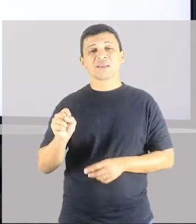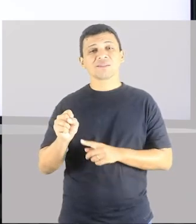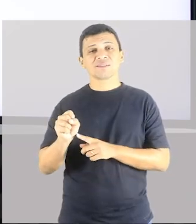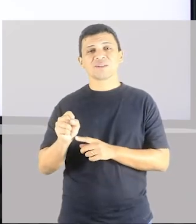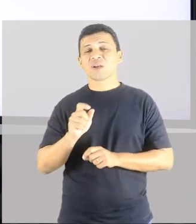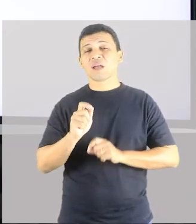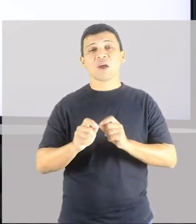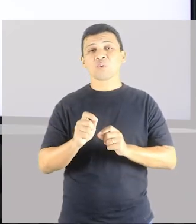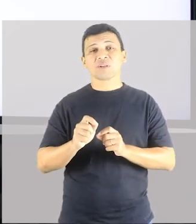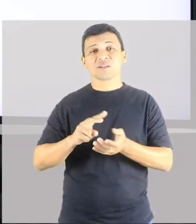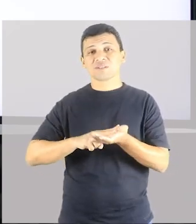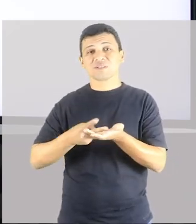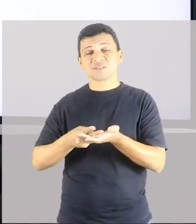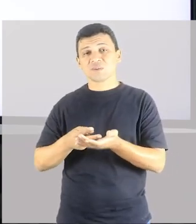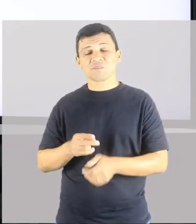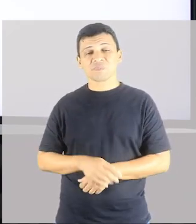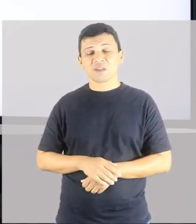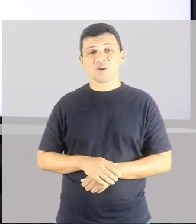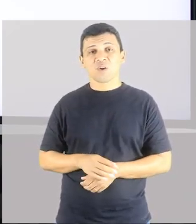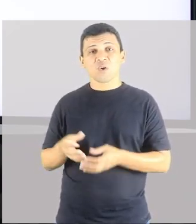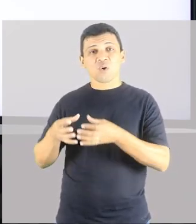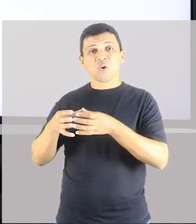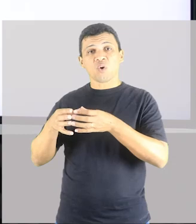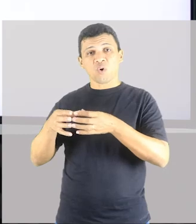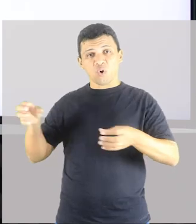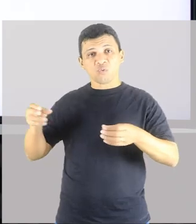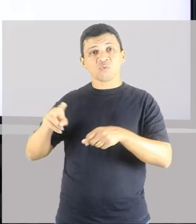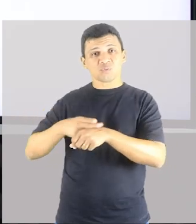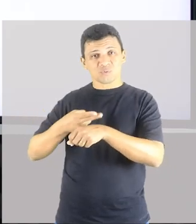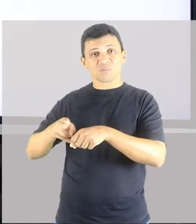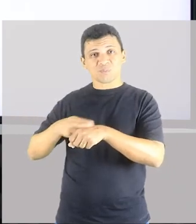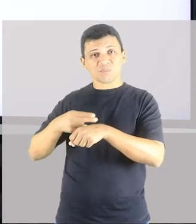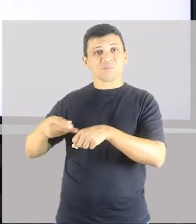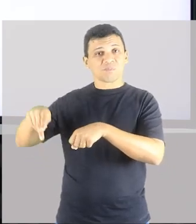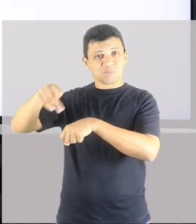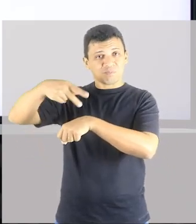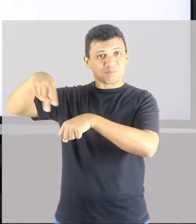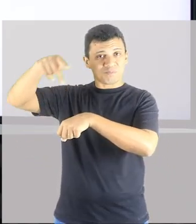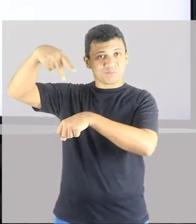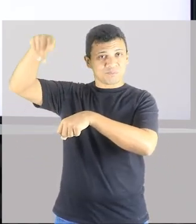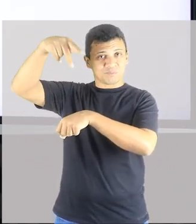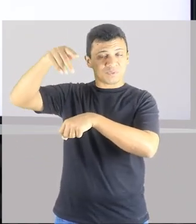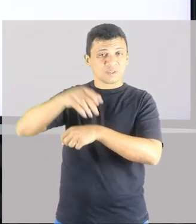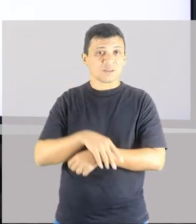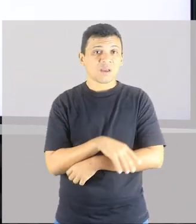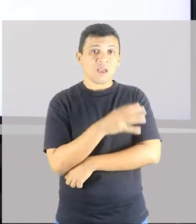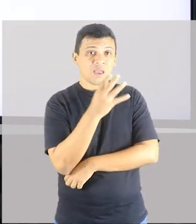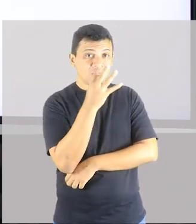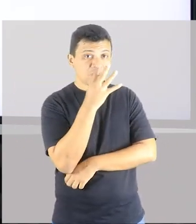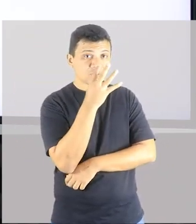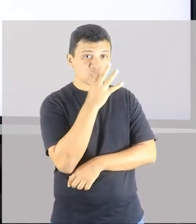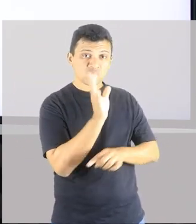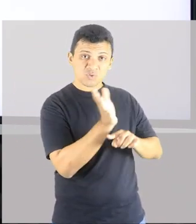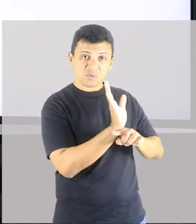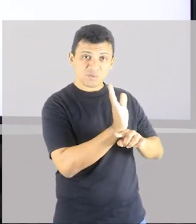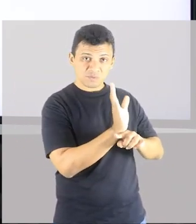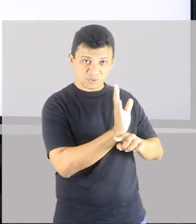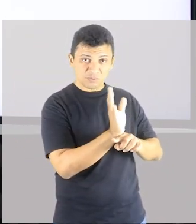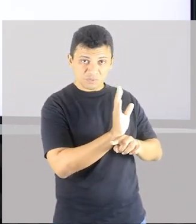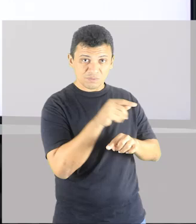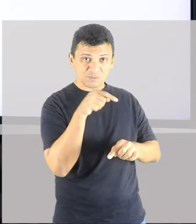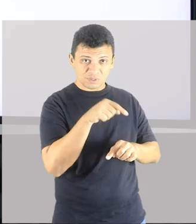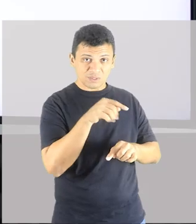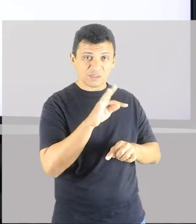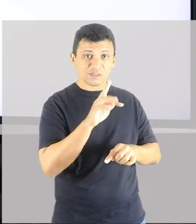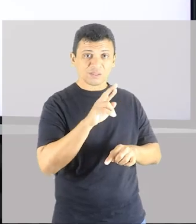da letra, seria ovos de Páscoa. Mas se eu falo para vocês, pessoal, eu assisti um trailer de um filme